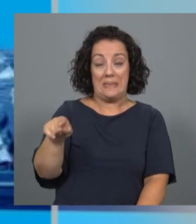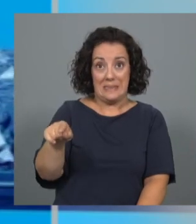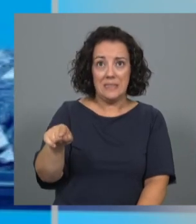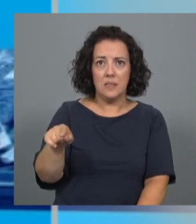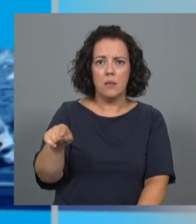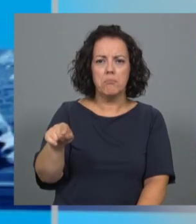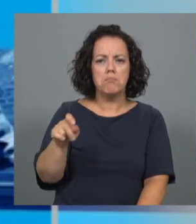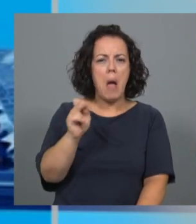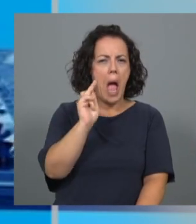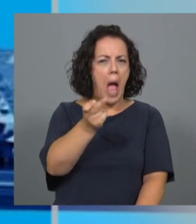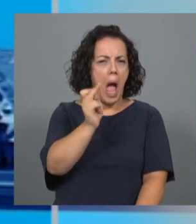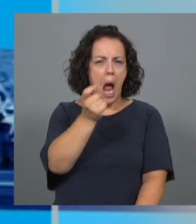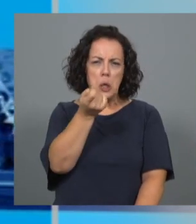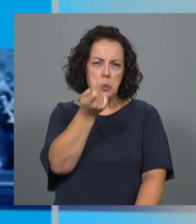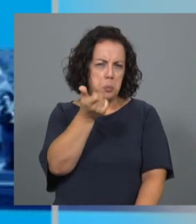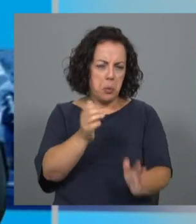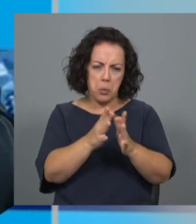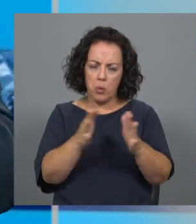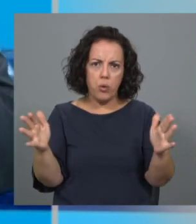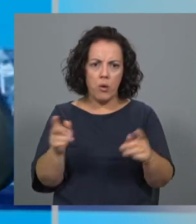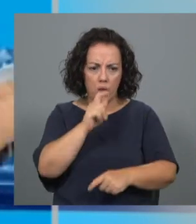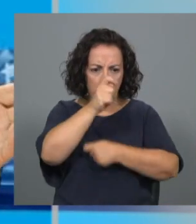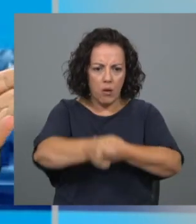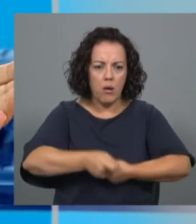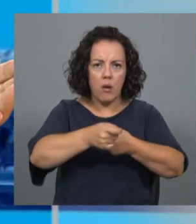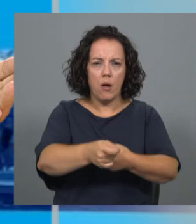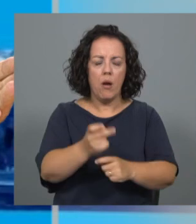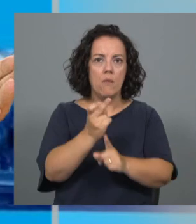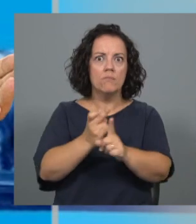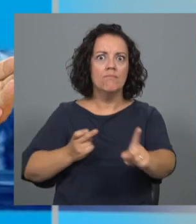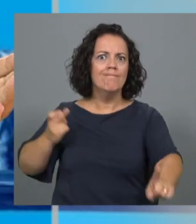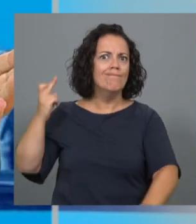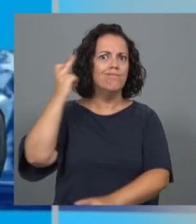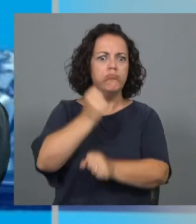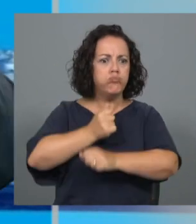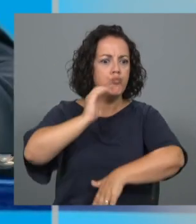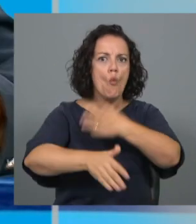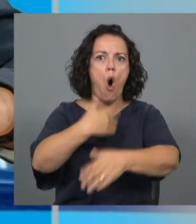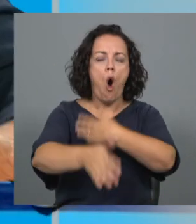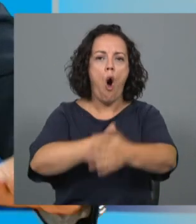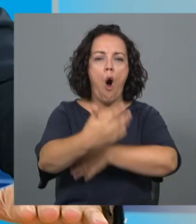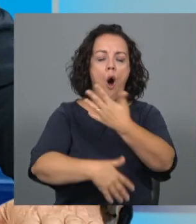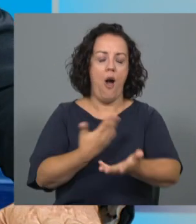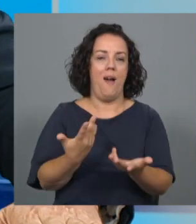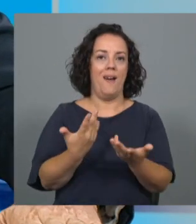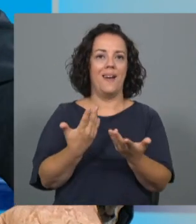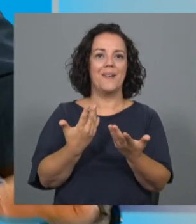poucos anos a produção agrícola aumentou 5 vezes. Portanto, aqui tratava-se de